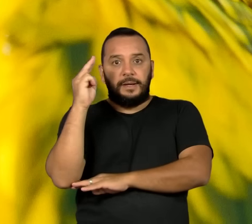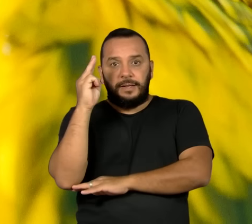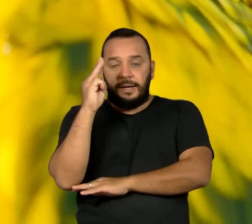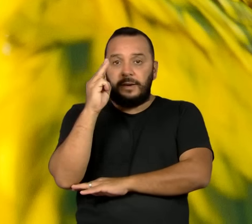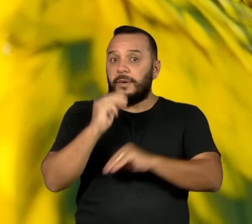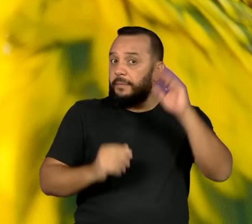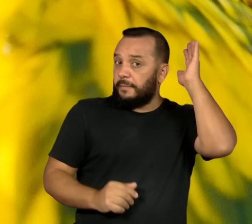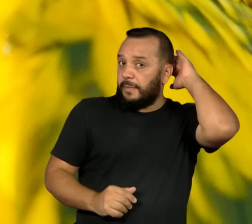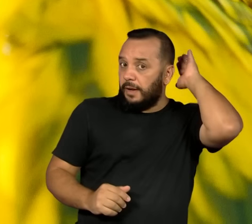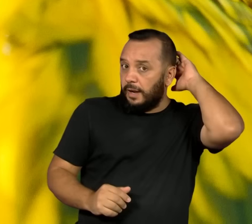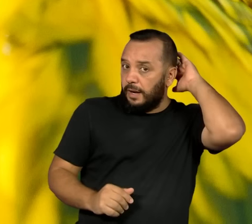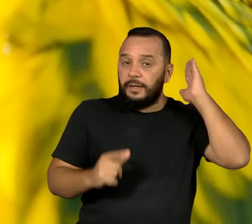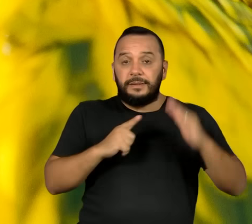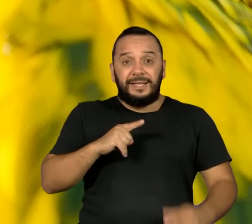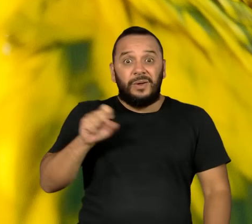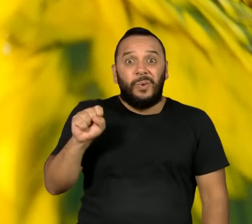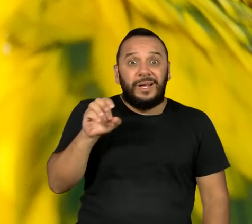população.